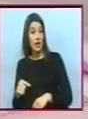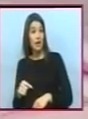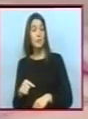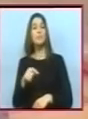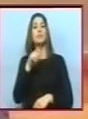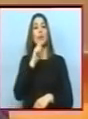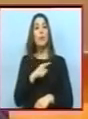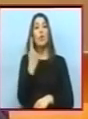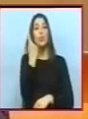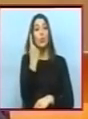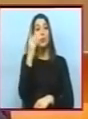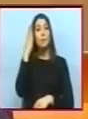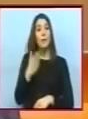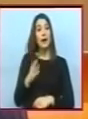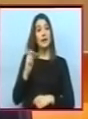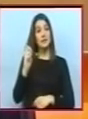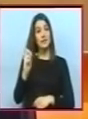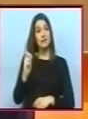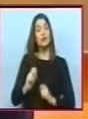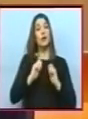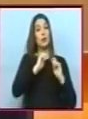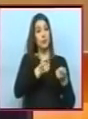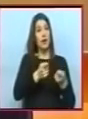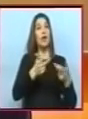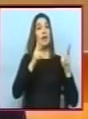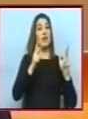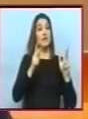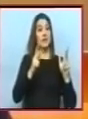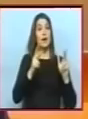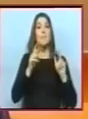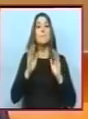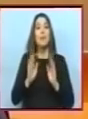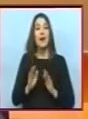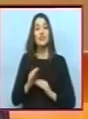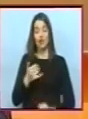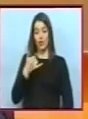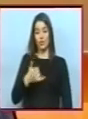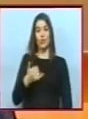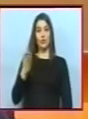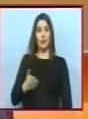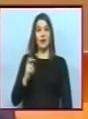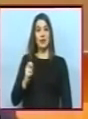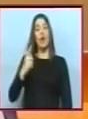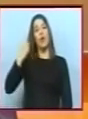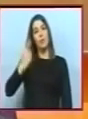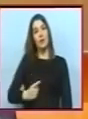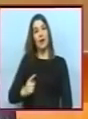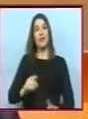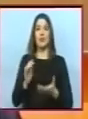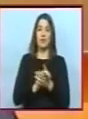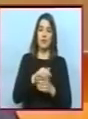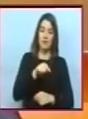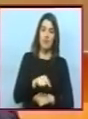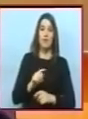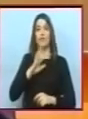de um terço do seu património, mas tem obrigatoriamente que dois terços têm que ser distribuídos pelo cônjuge sobrevivo